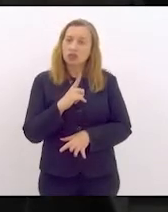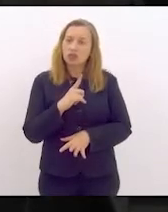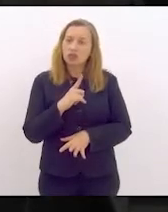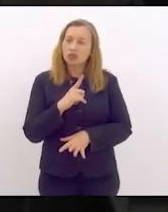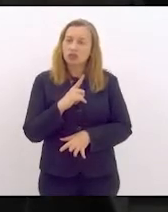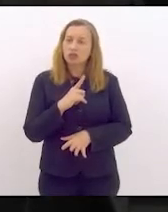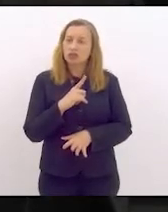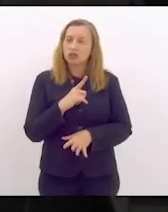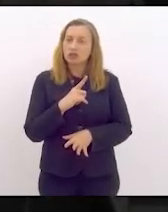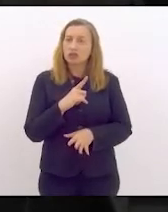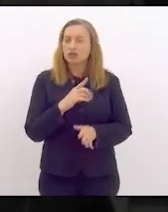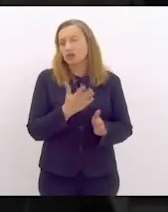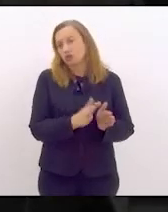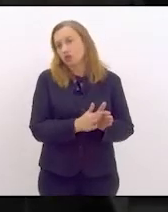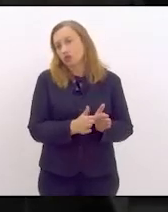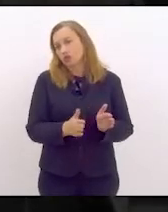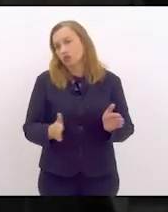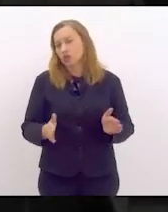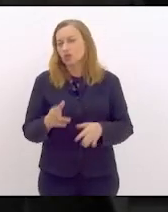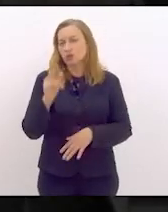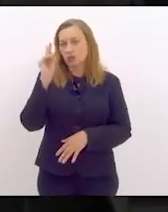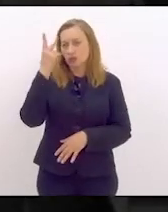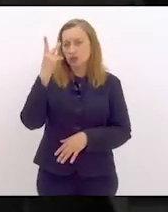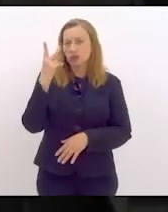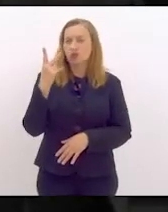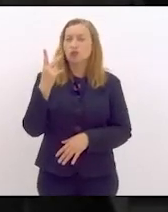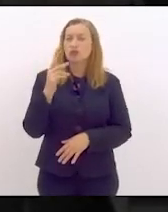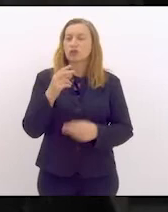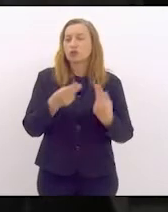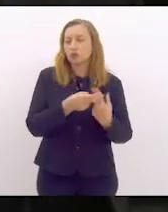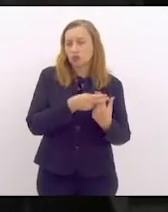séries históricas que estão no SUS.